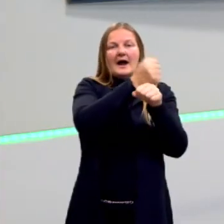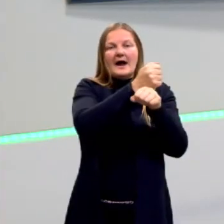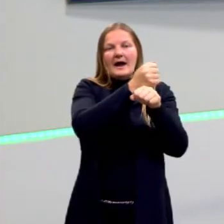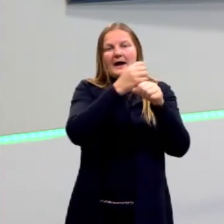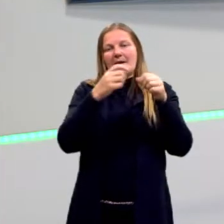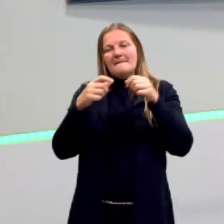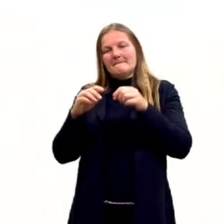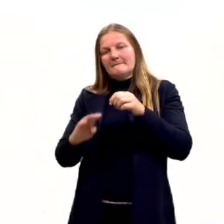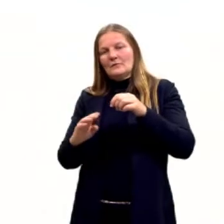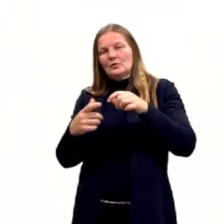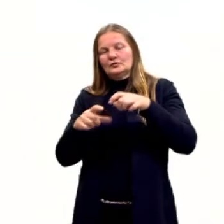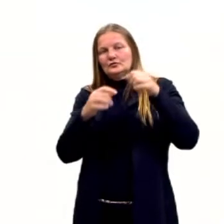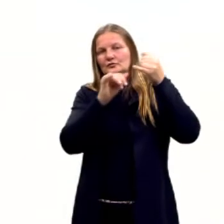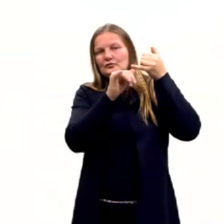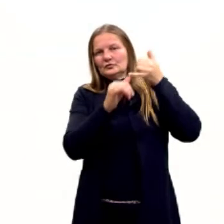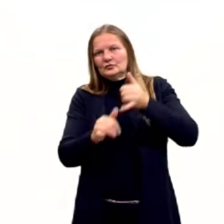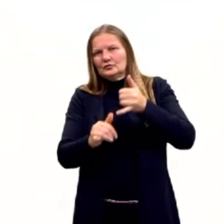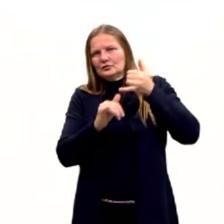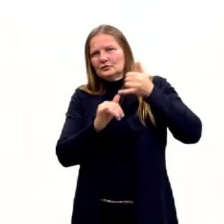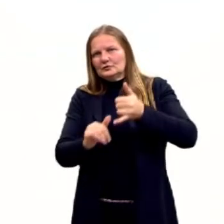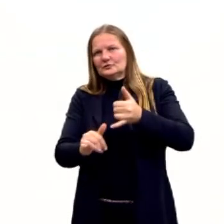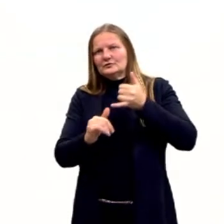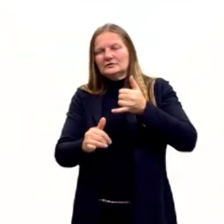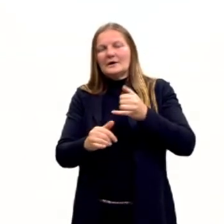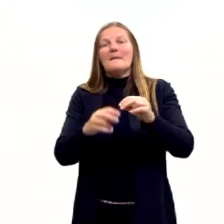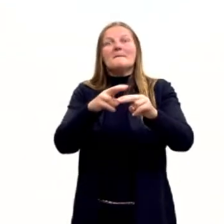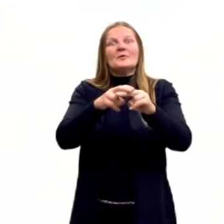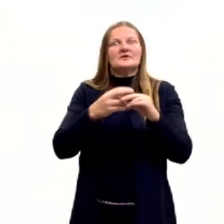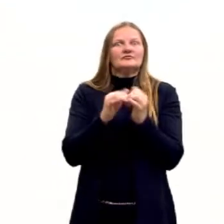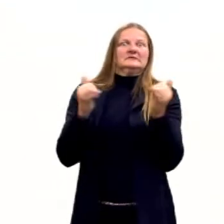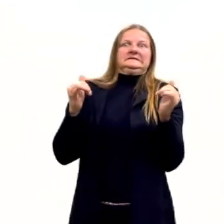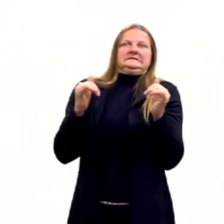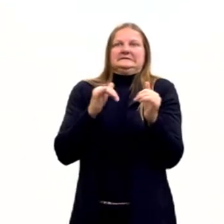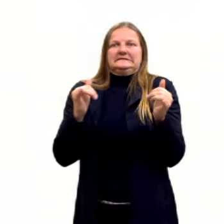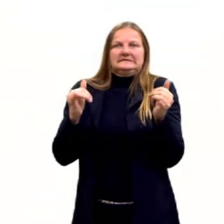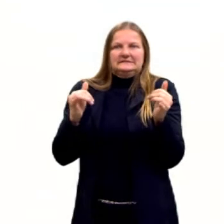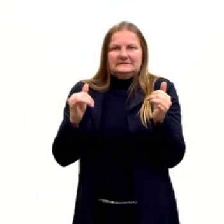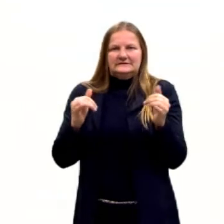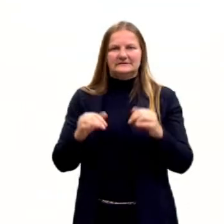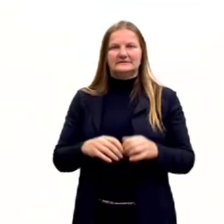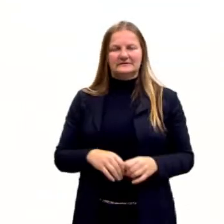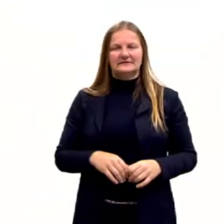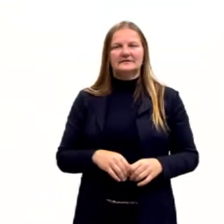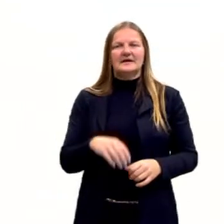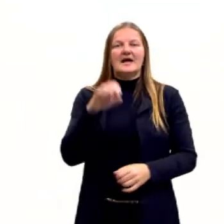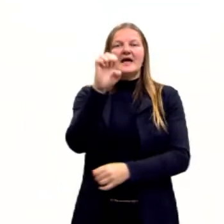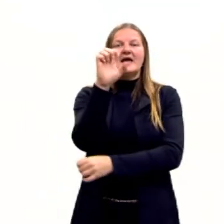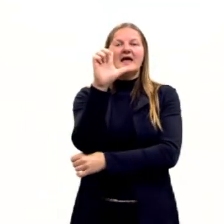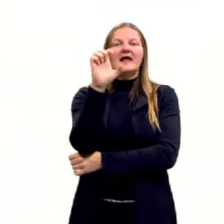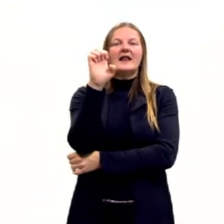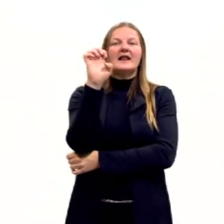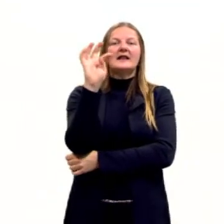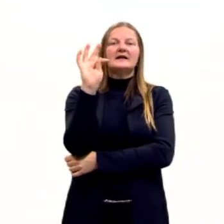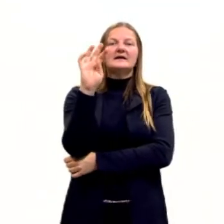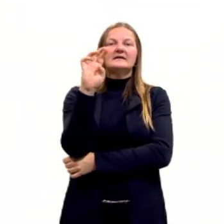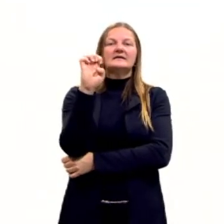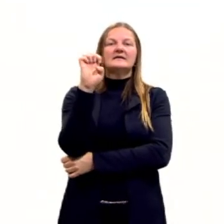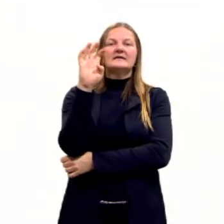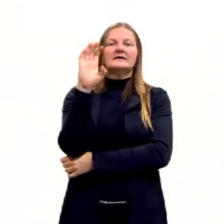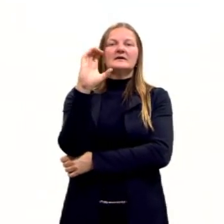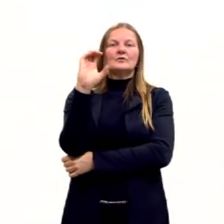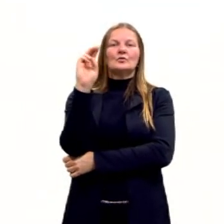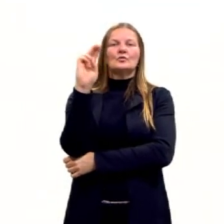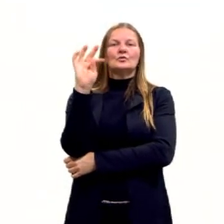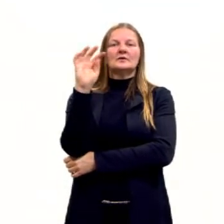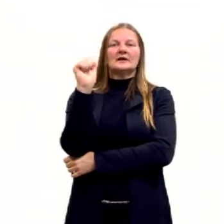de um potencial maior e vão para o potencial menor né e por isso né que quando existe essa diferença